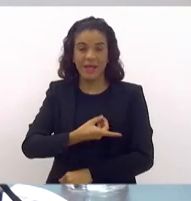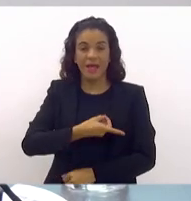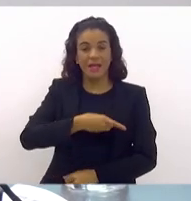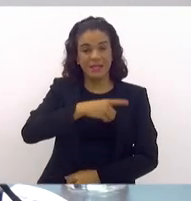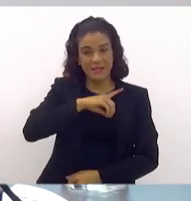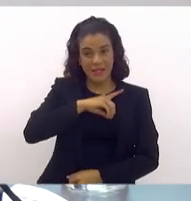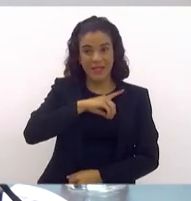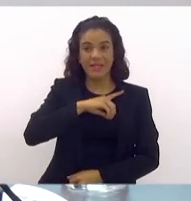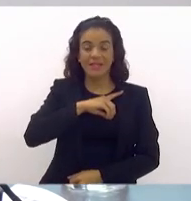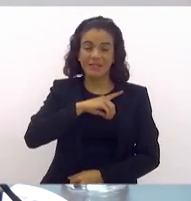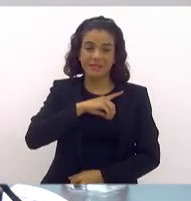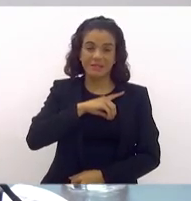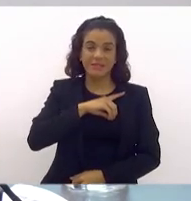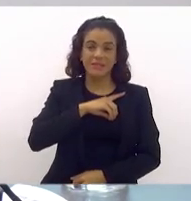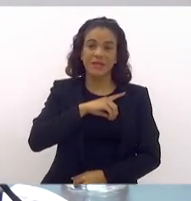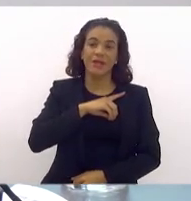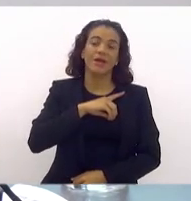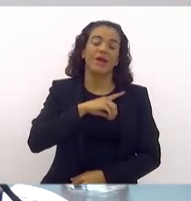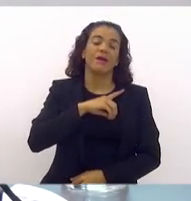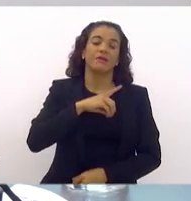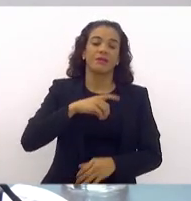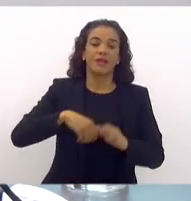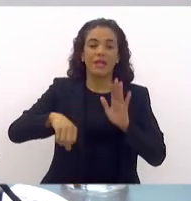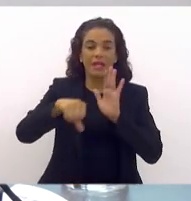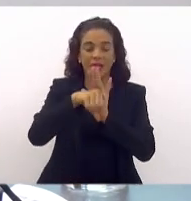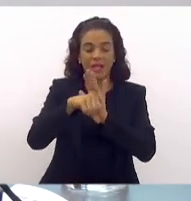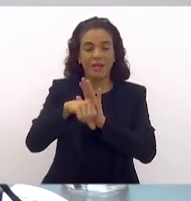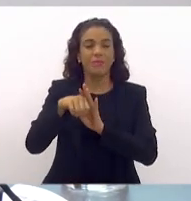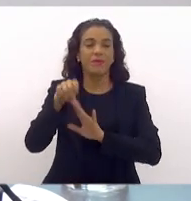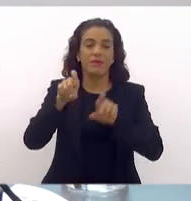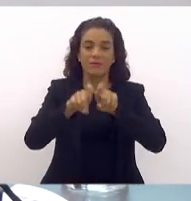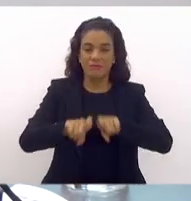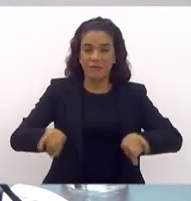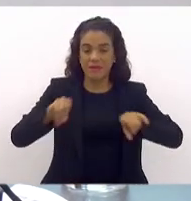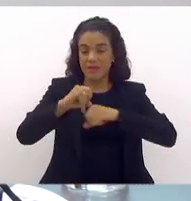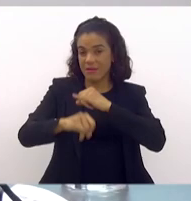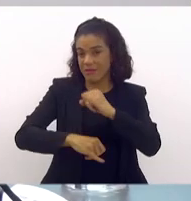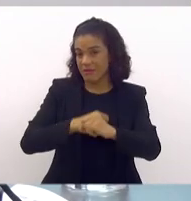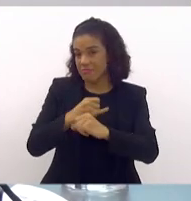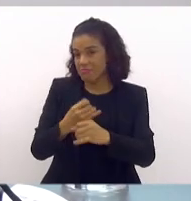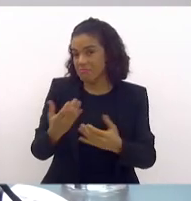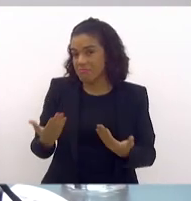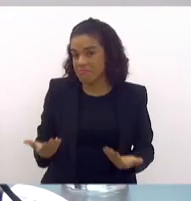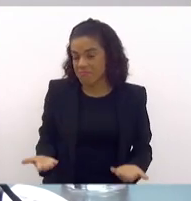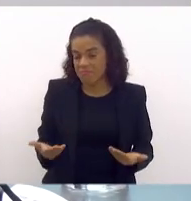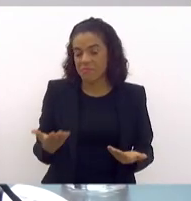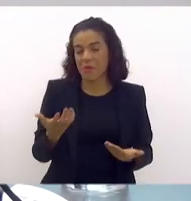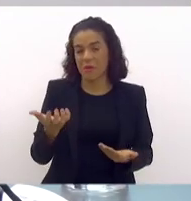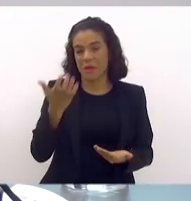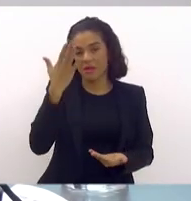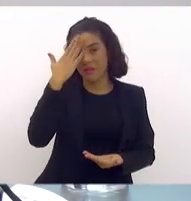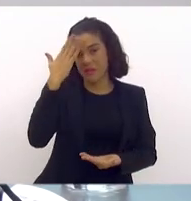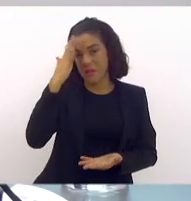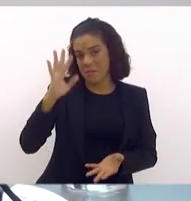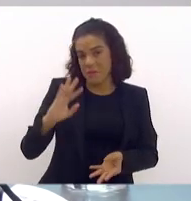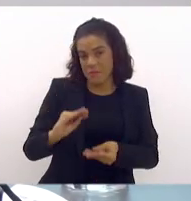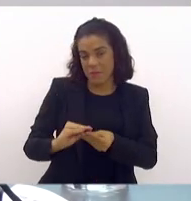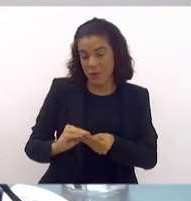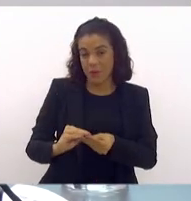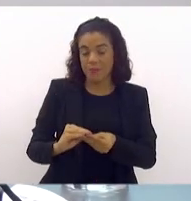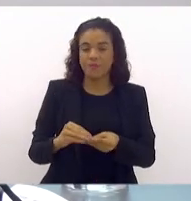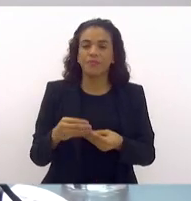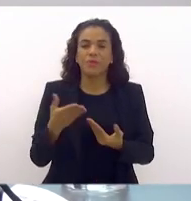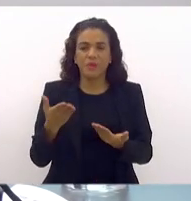a Delegacia de Repressão aos Crimes de Informática. Então, queria saber um pouco sobre isso, né?